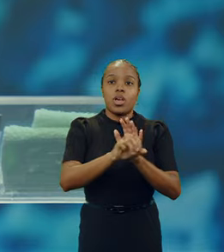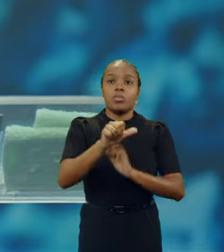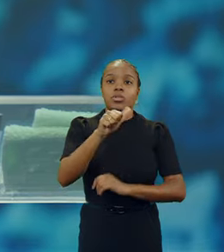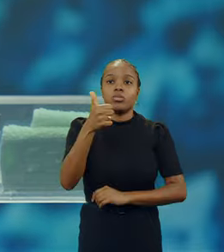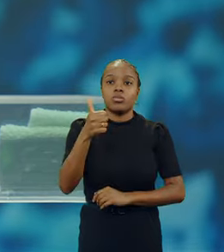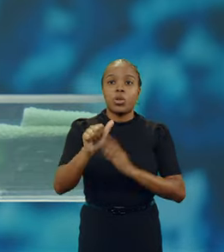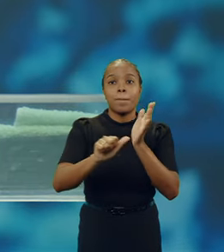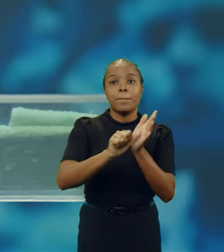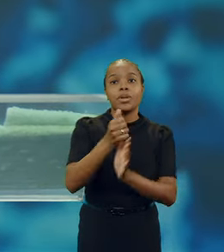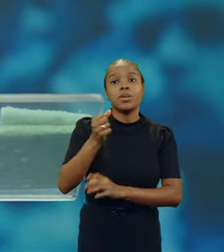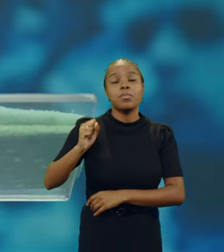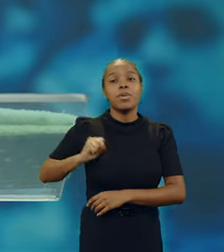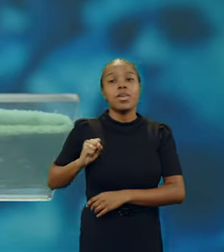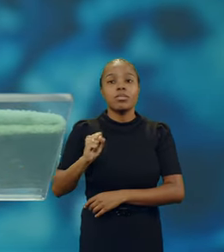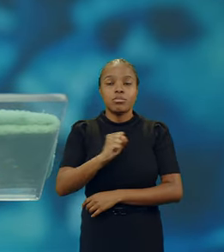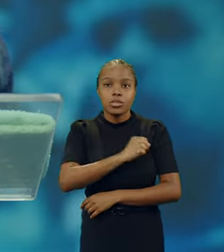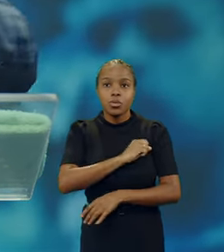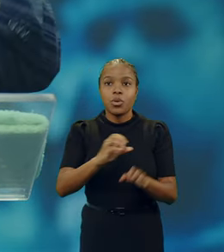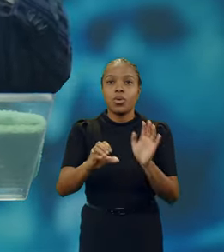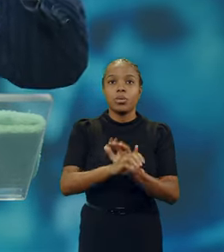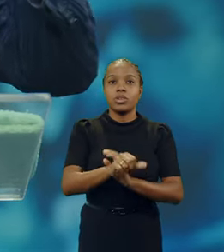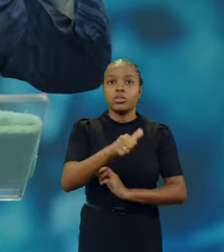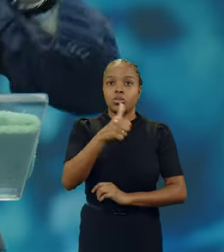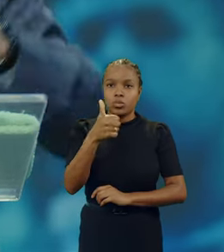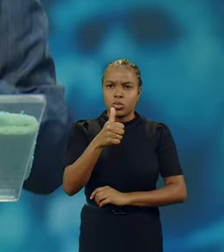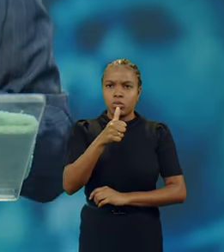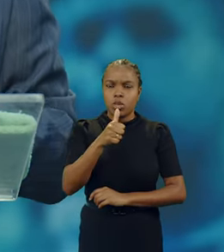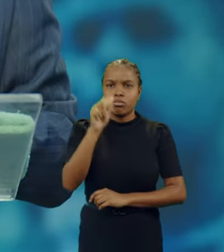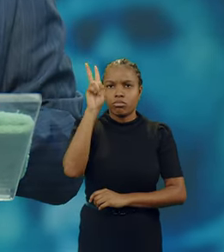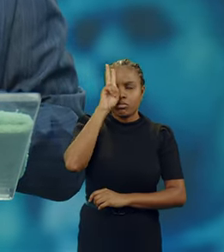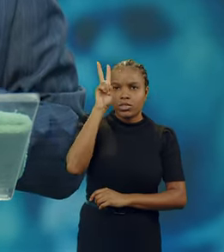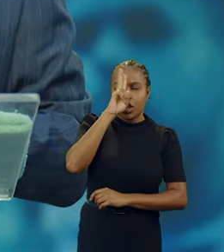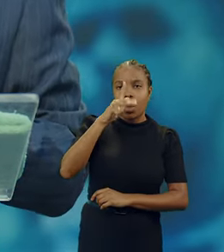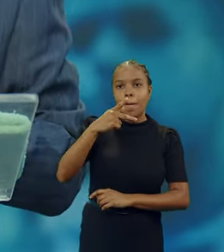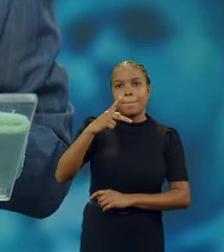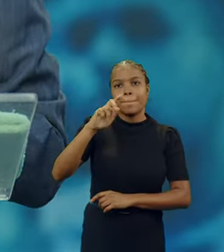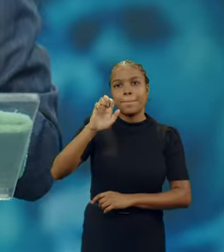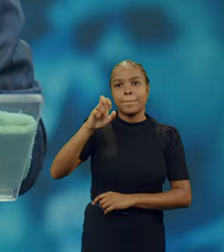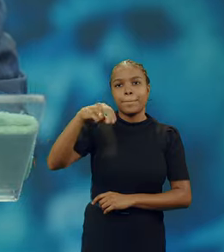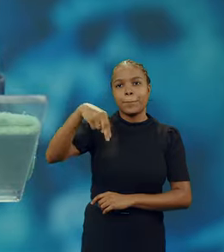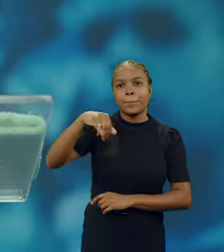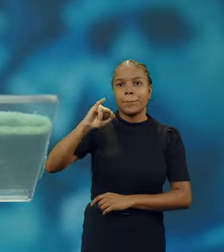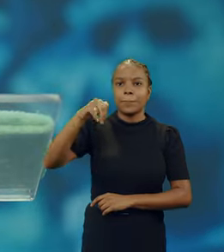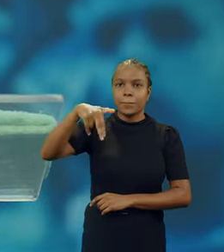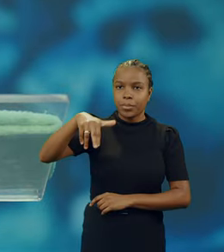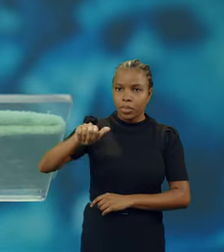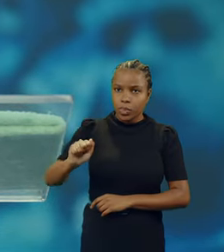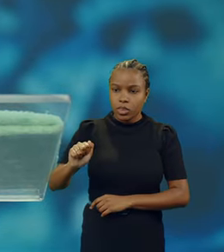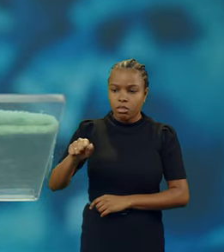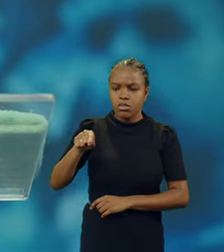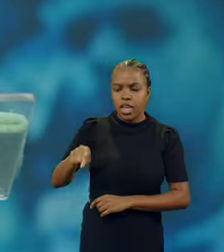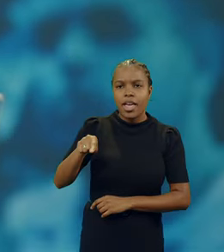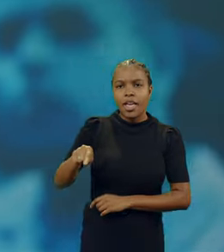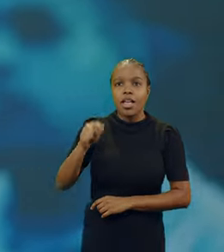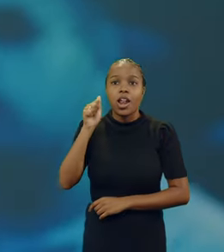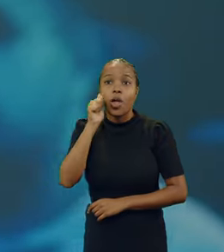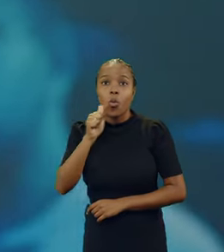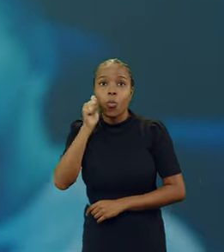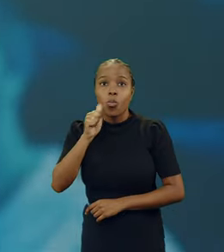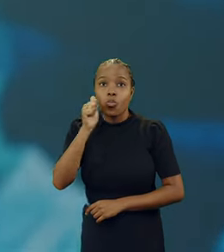1 Samuel, capítulo 1. Lembra de Penina? Penina gera muito, mas